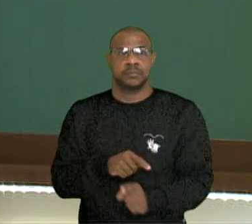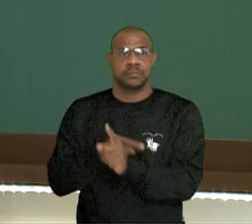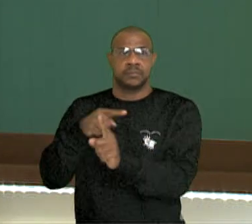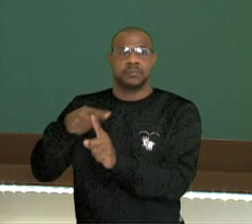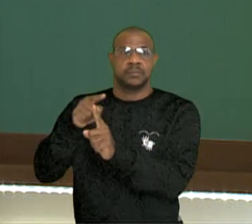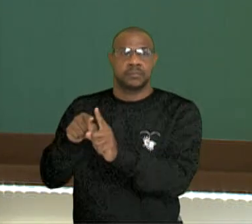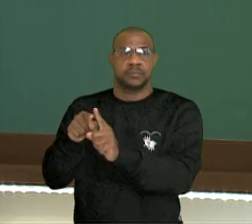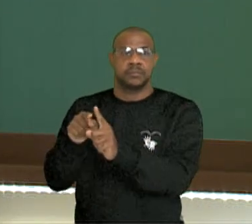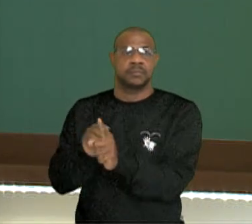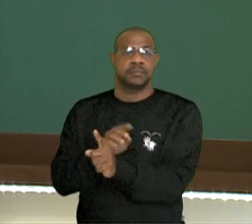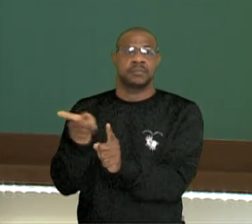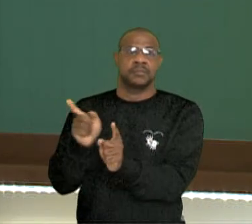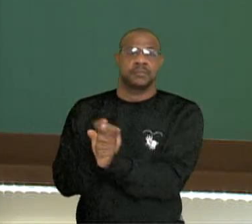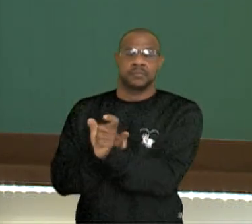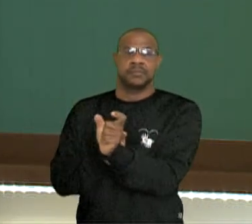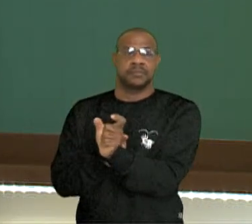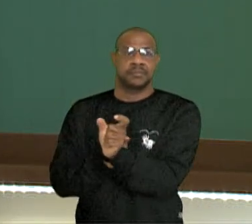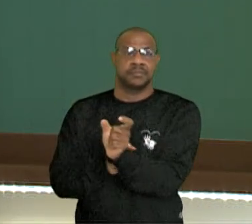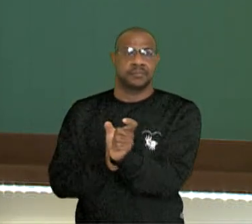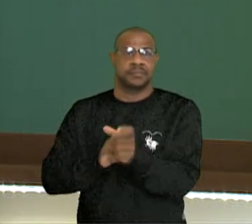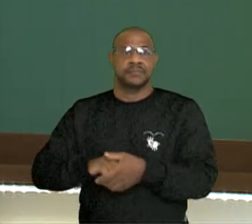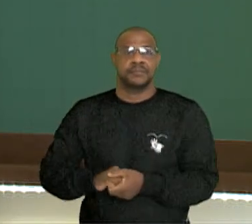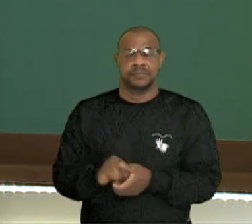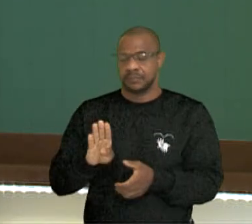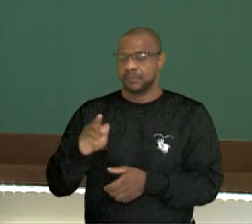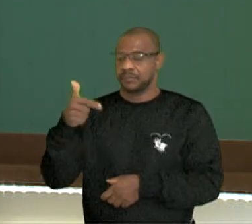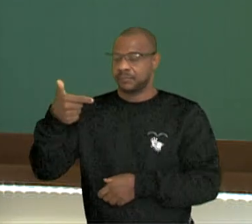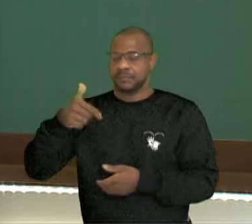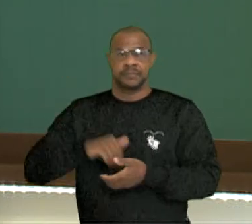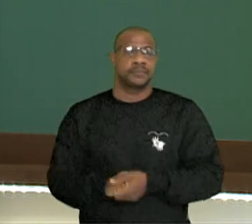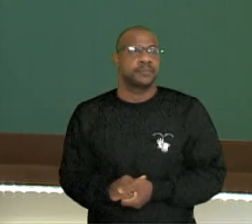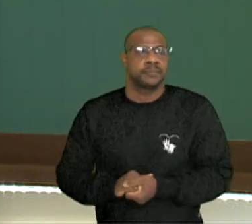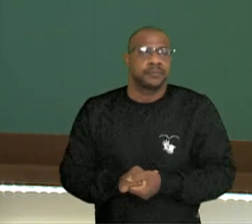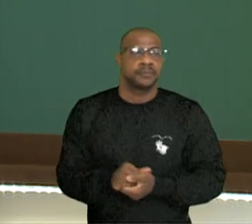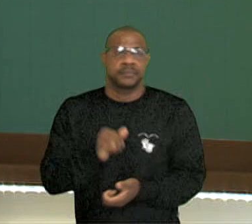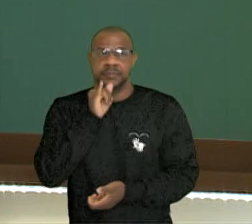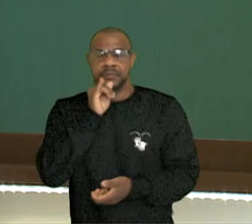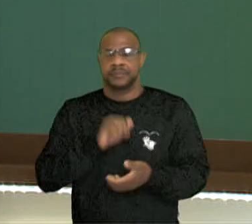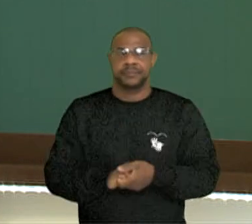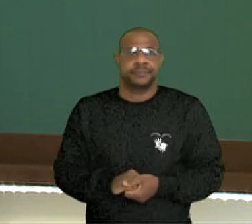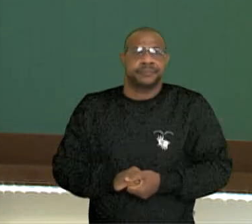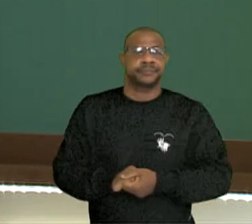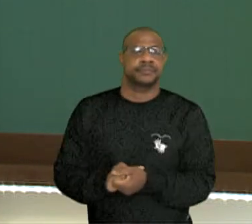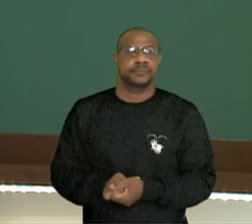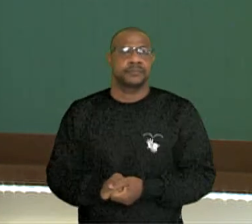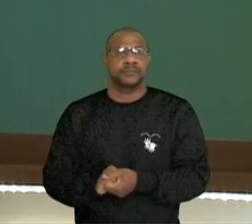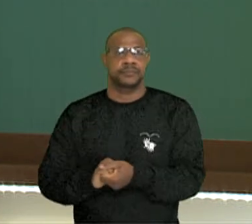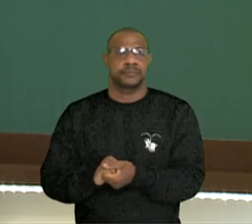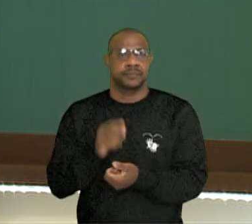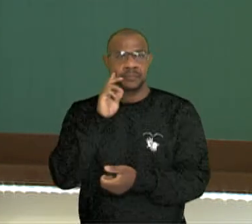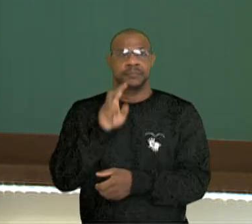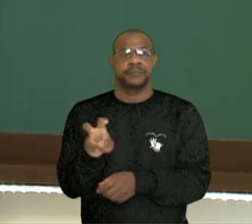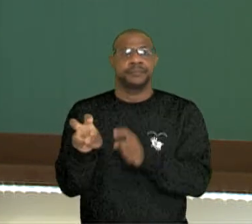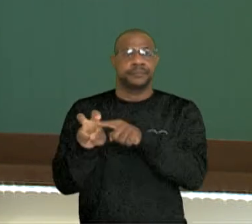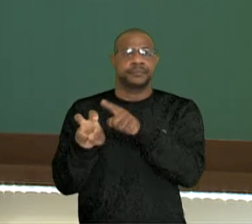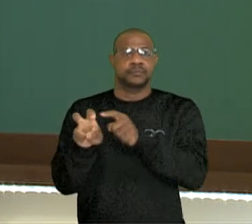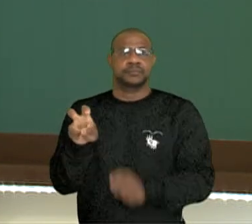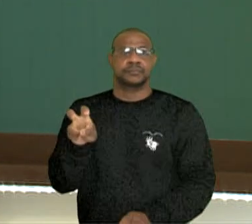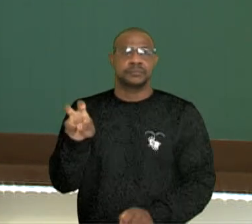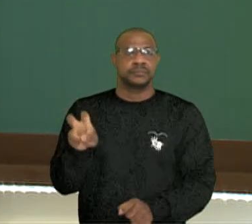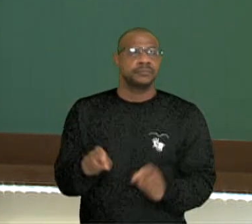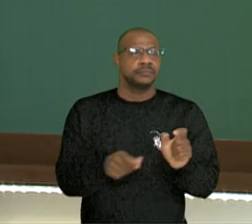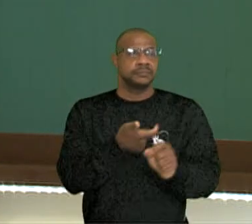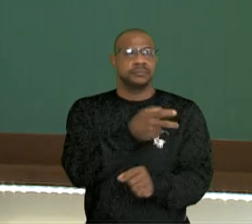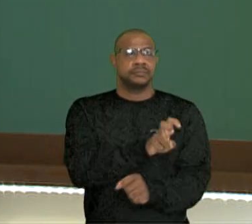segundo, resolvendo o produto notável, ok? Então, com um exemplo, quadrado do primeiro, então o primeiro é o 5, ó. Aqui no meio,